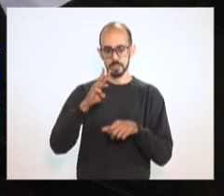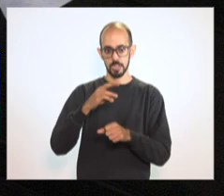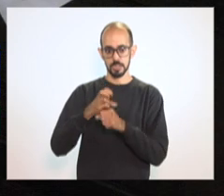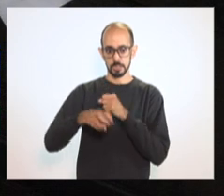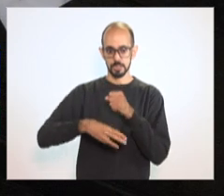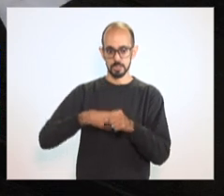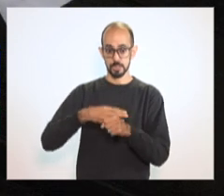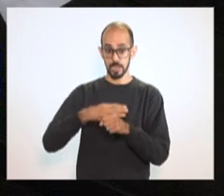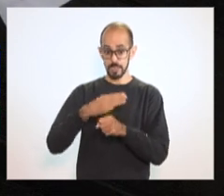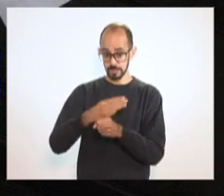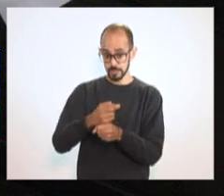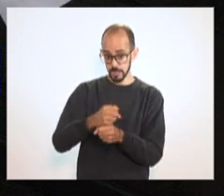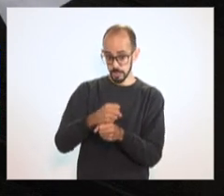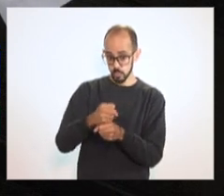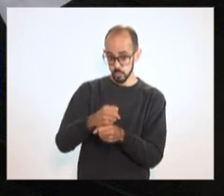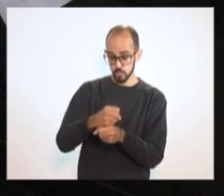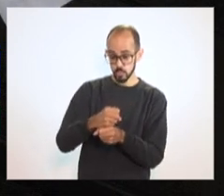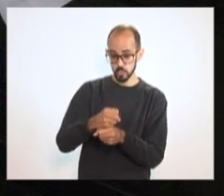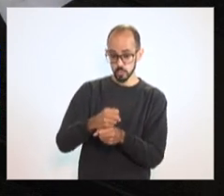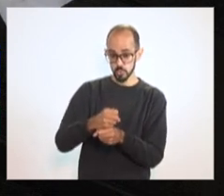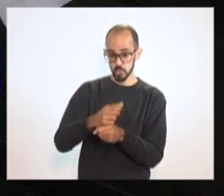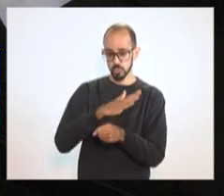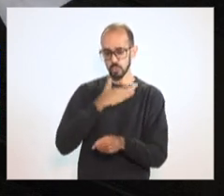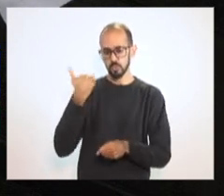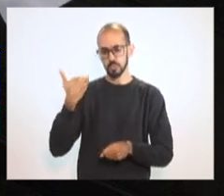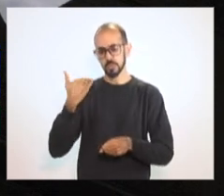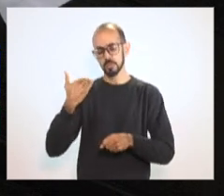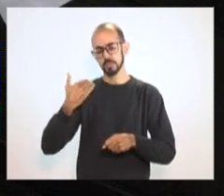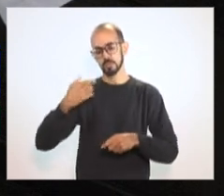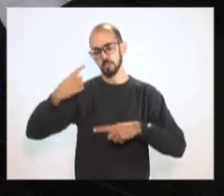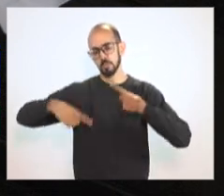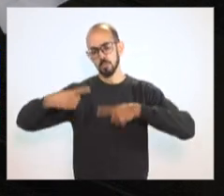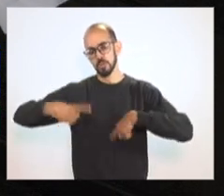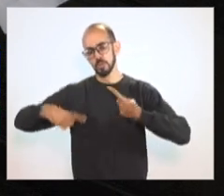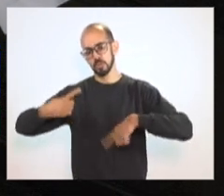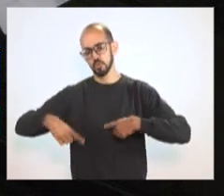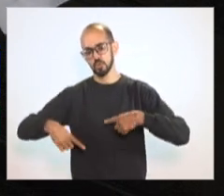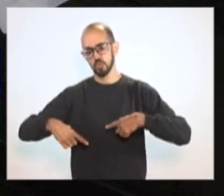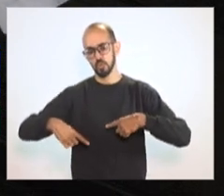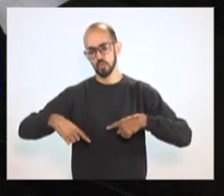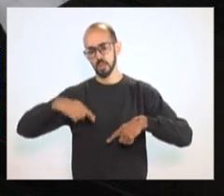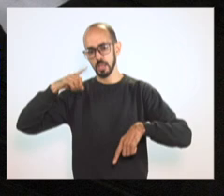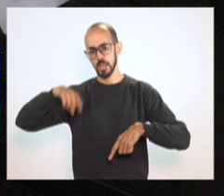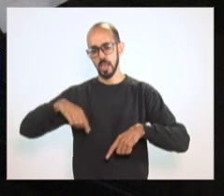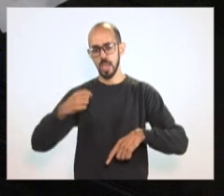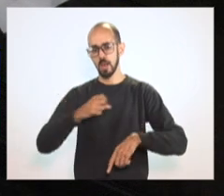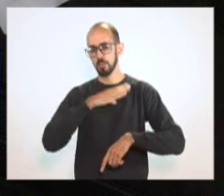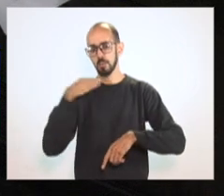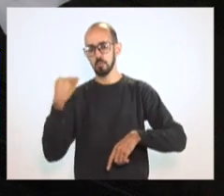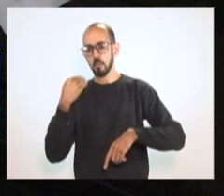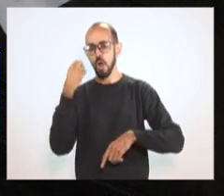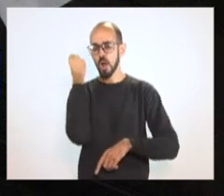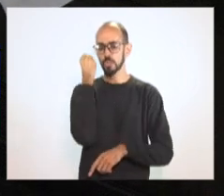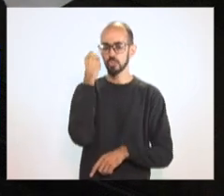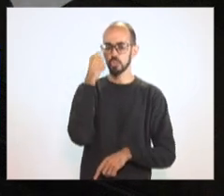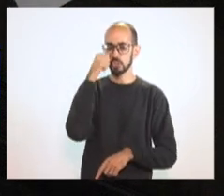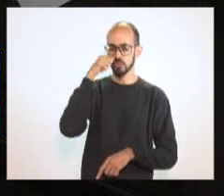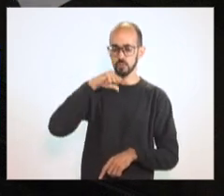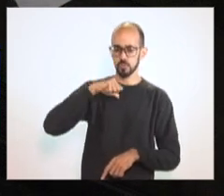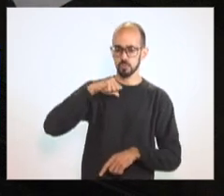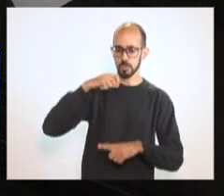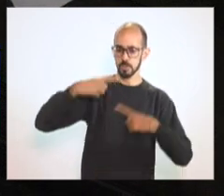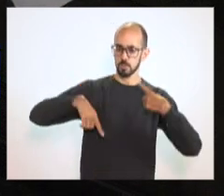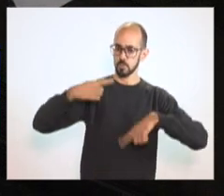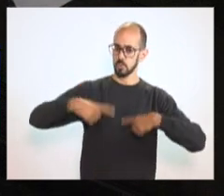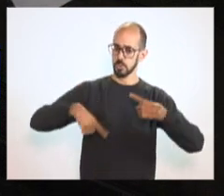assassinato do seu feminicídio político que o feminicídio político redunda de um processo de violência